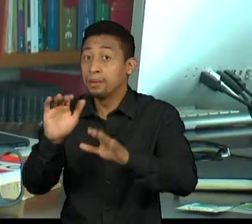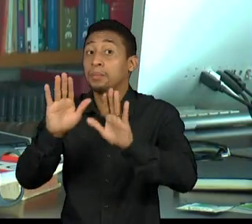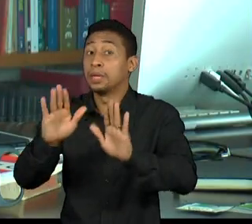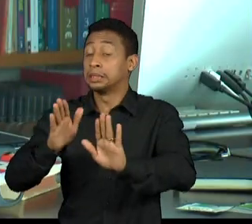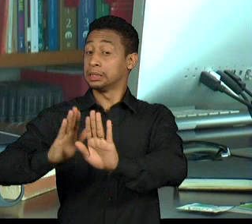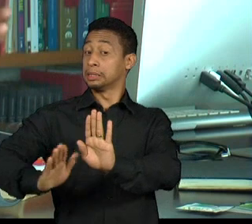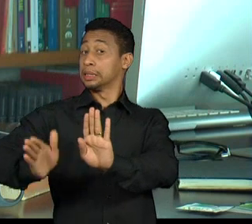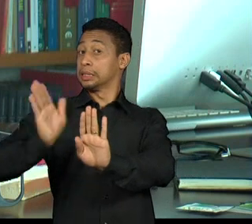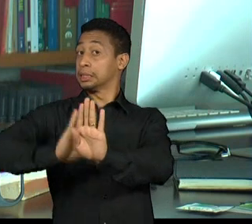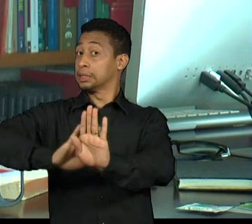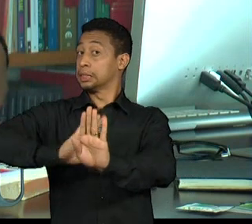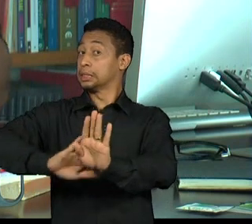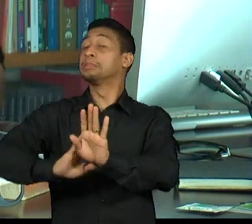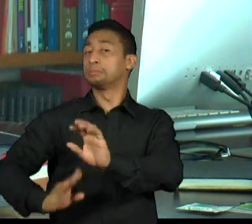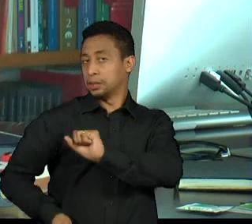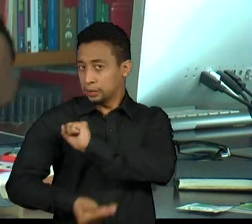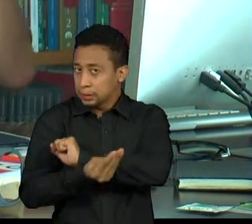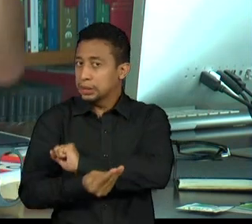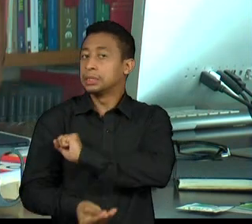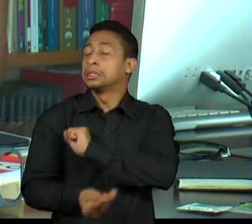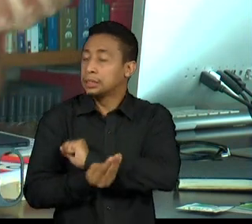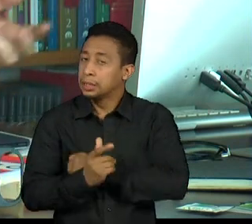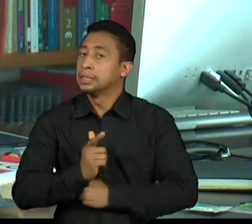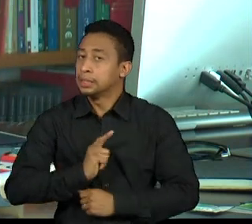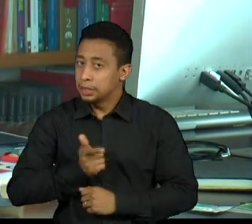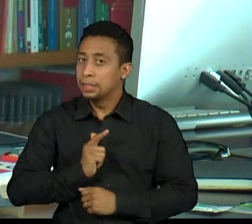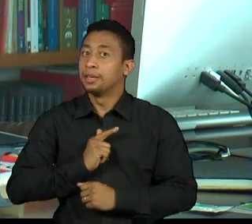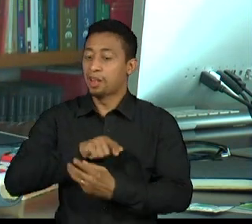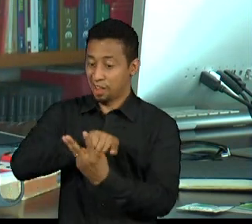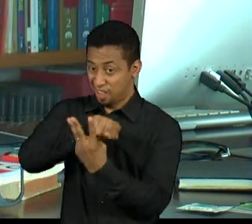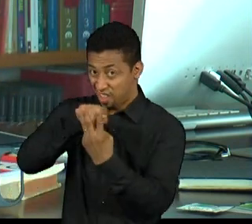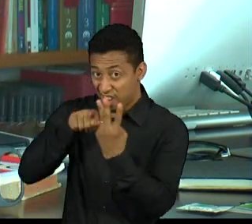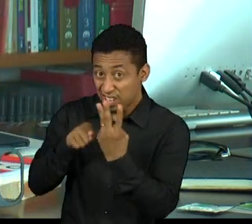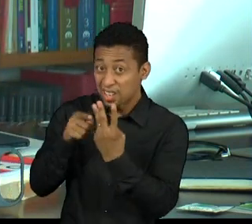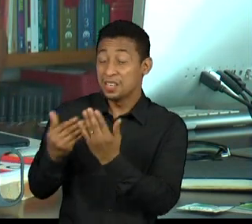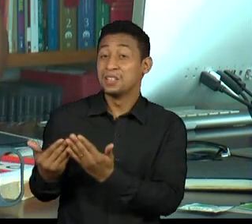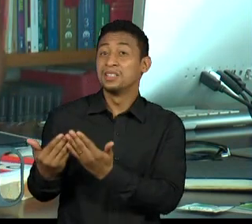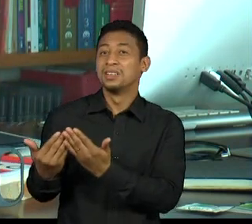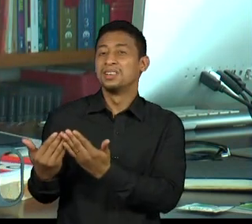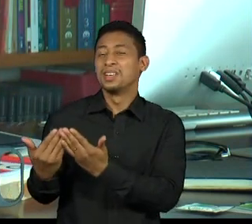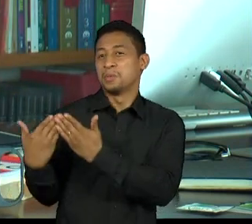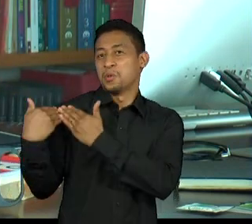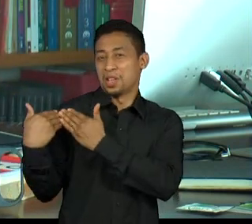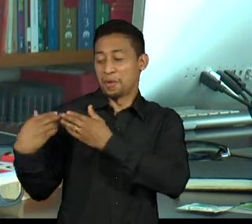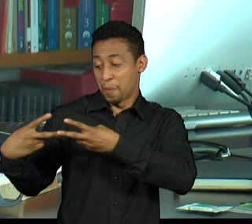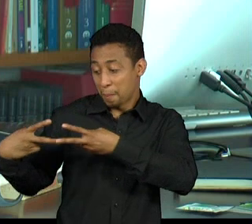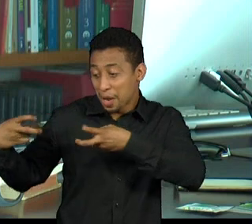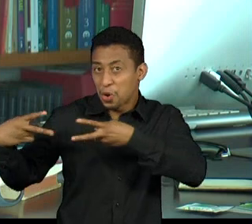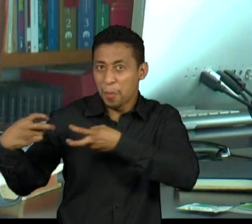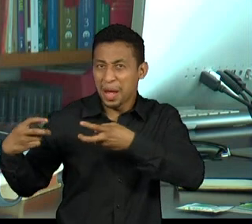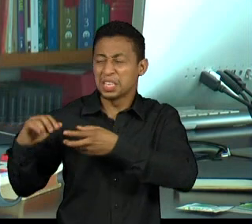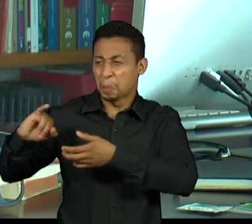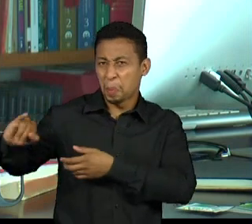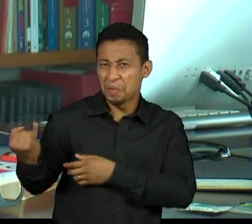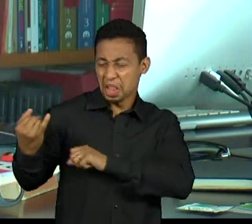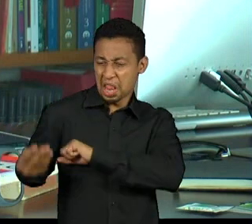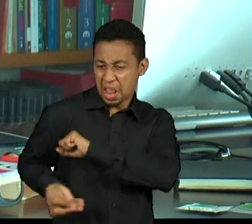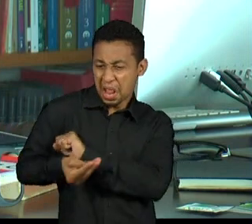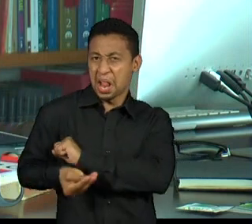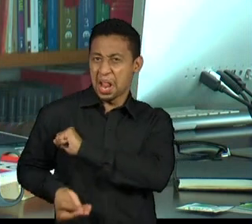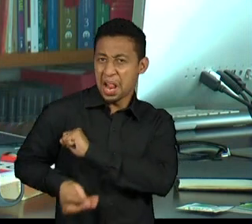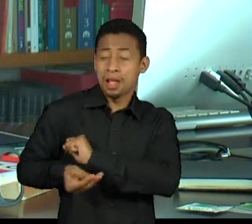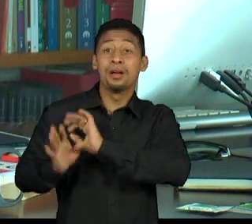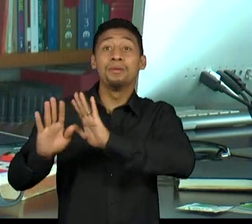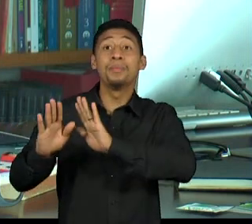monte de corrupção e que aqueles 3 caras que estavam dentro da Petrobras saqueando a Petrobras, só que eles estavam lá